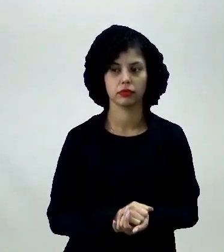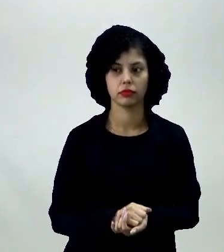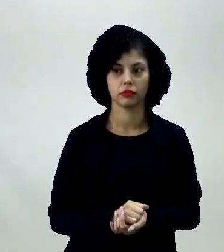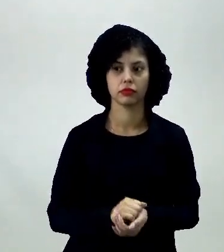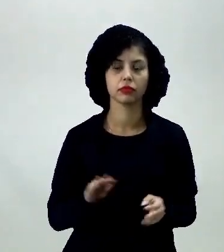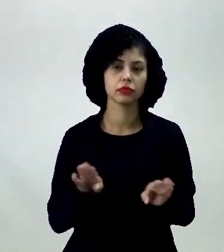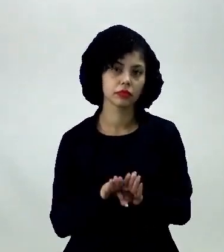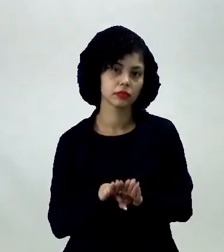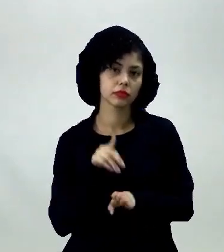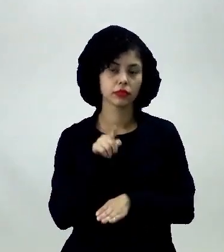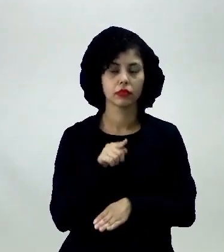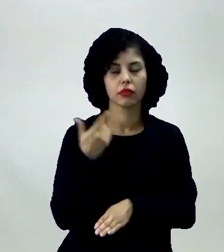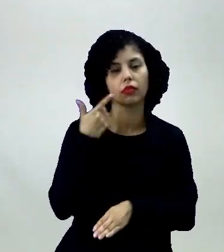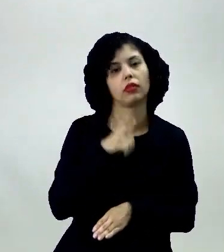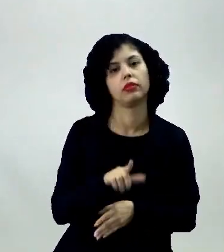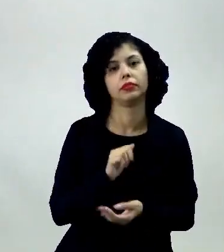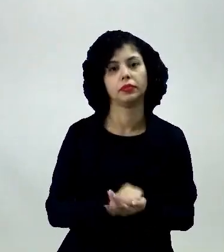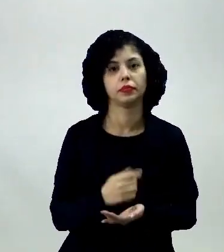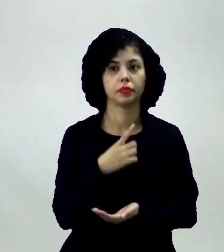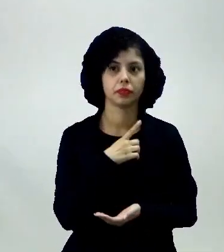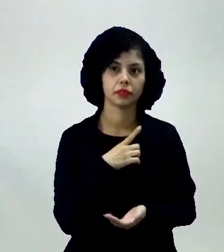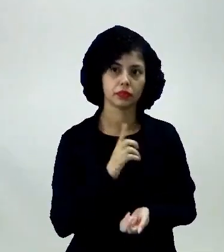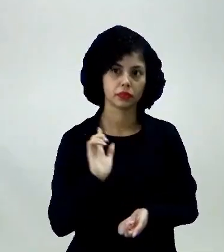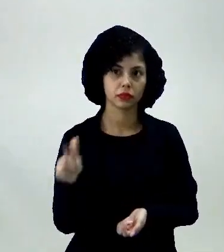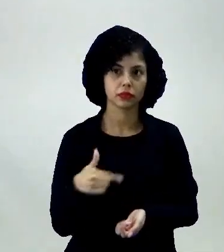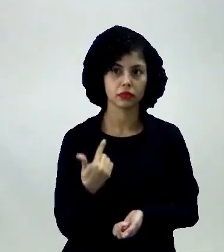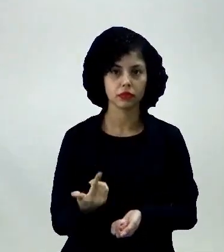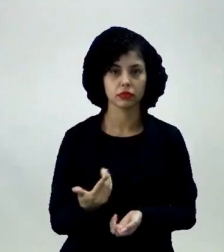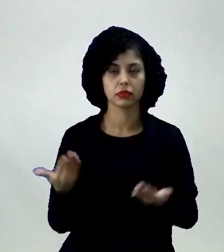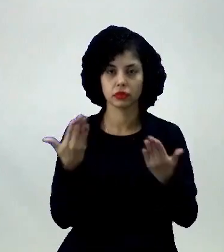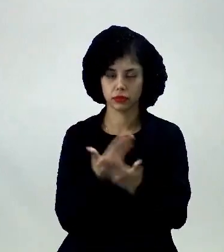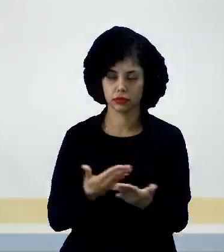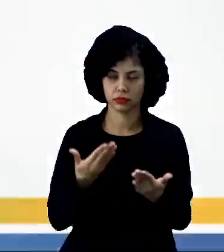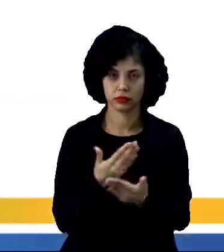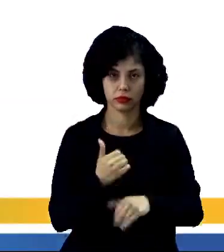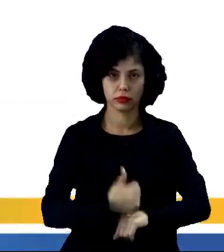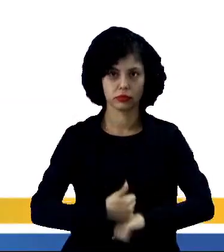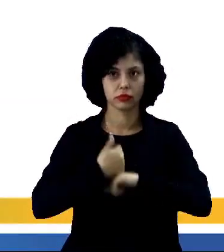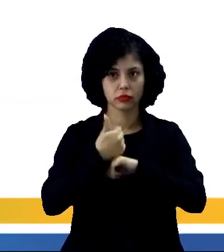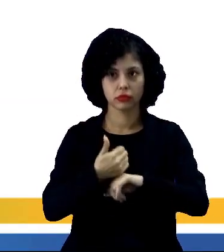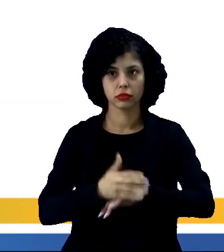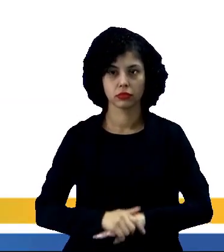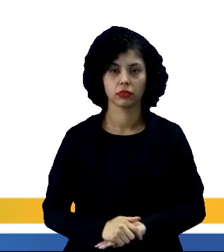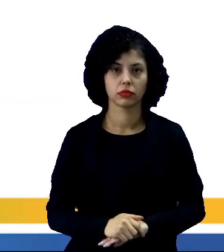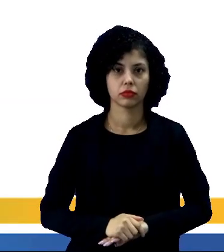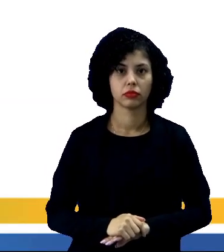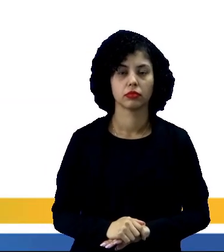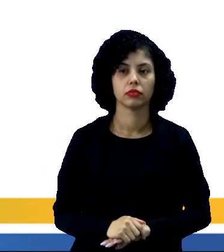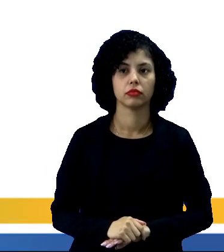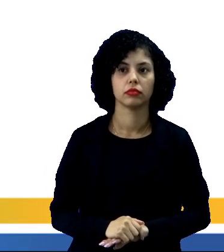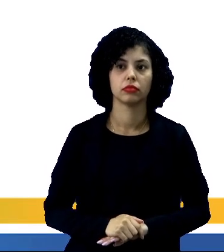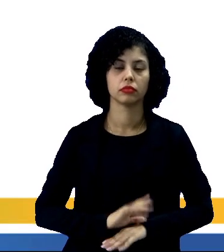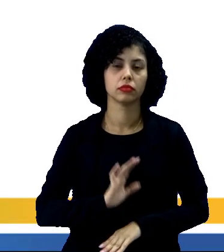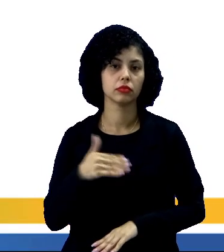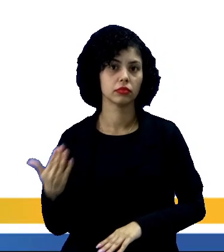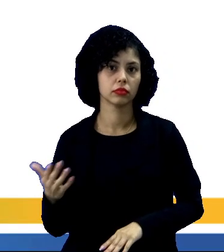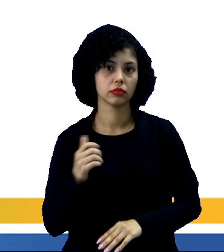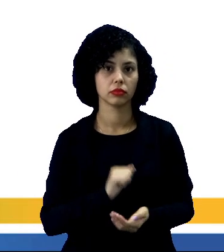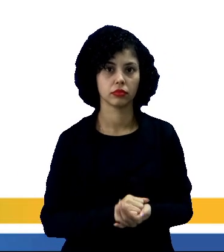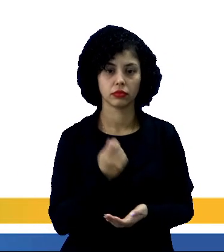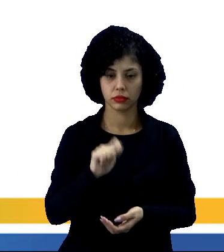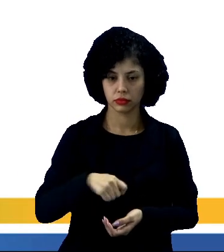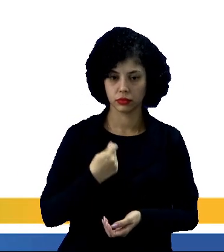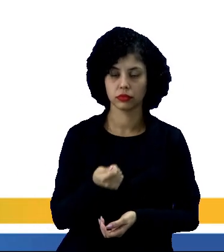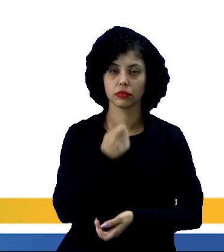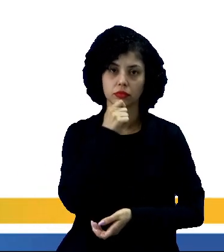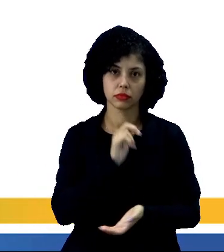né? E aí a gente consegue ter ou preservar essa qualidade, certo? Quando um